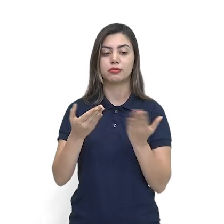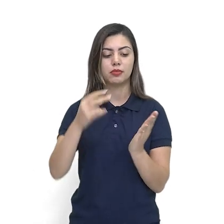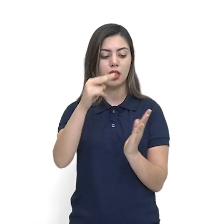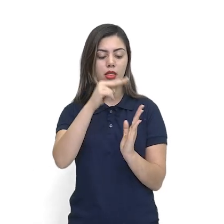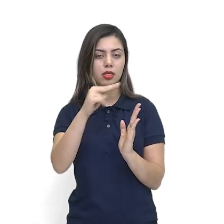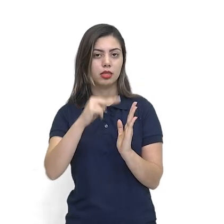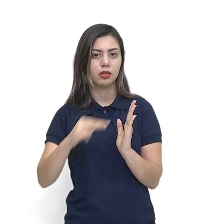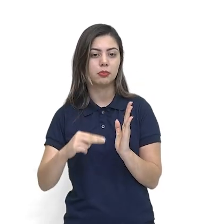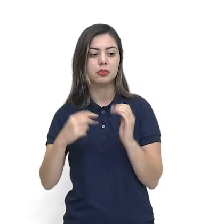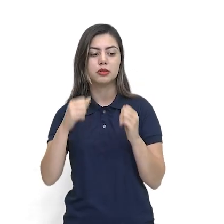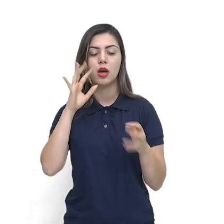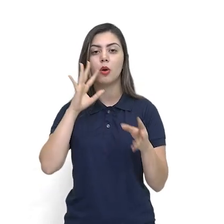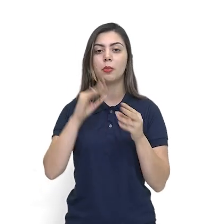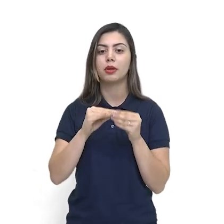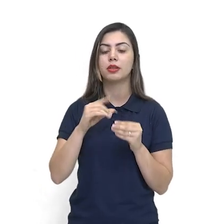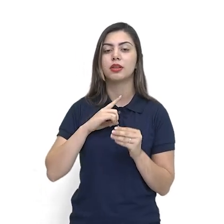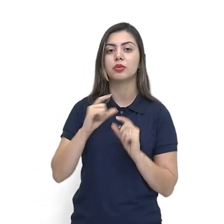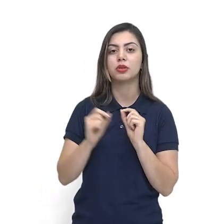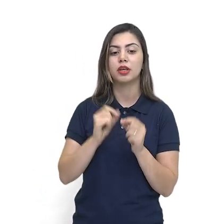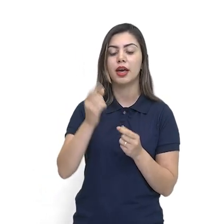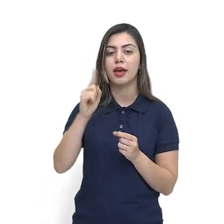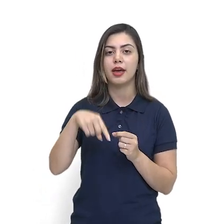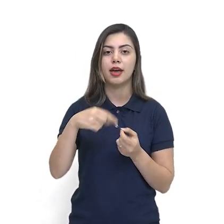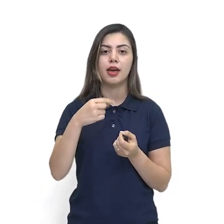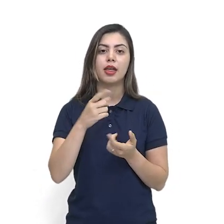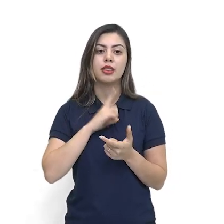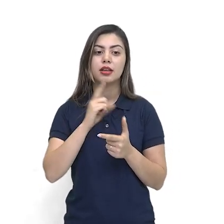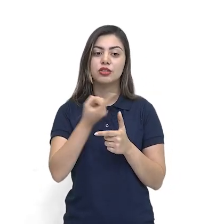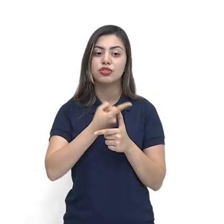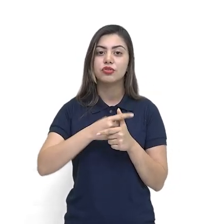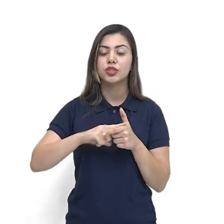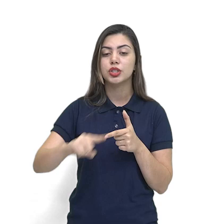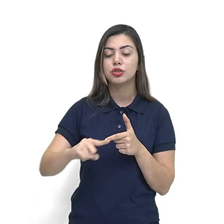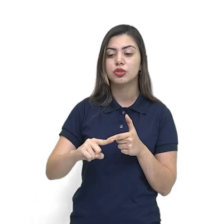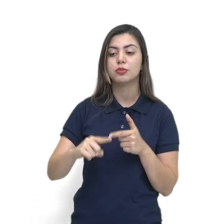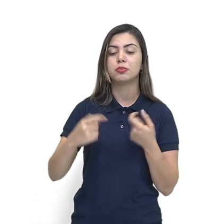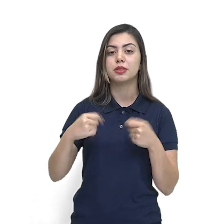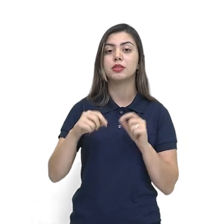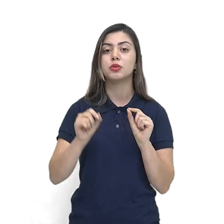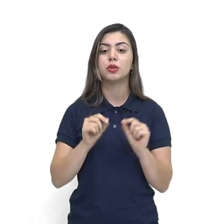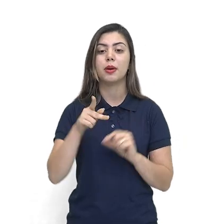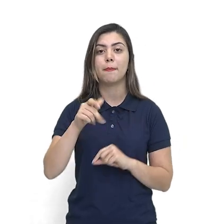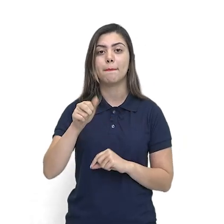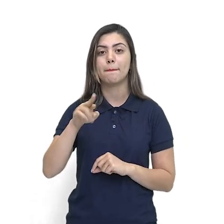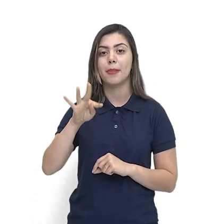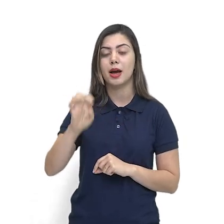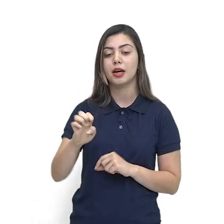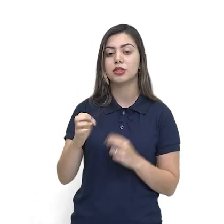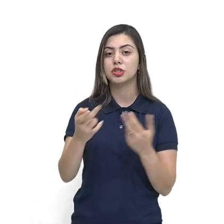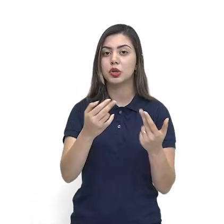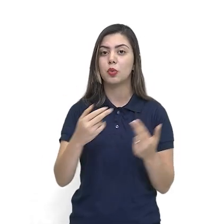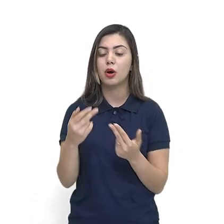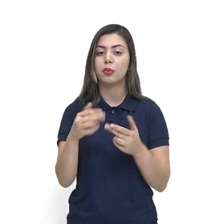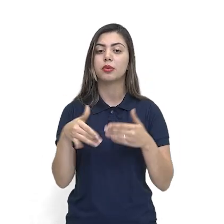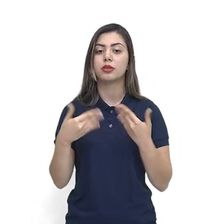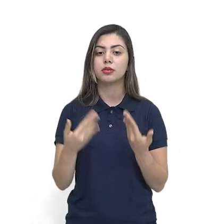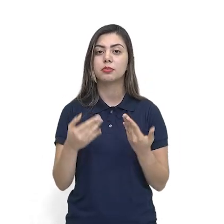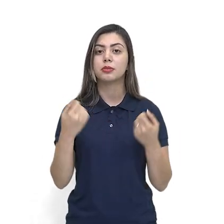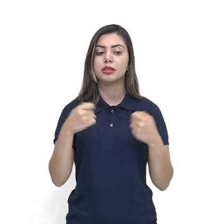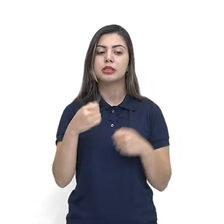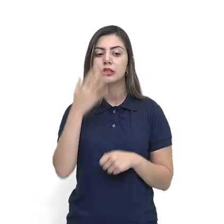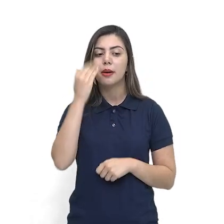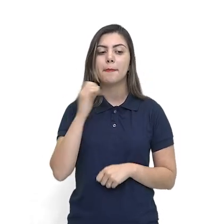você vai dividir em partes iguais, você tem que saber qual é a parte que cabe a cada